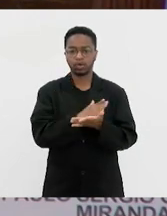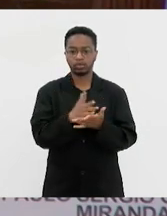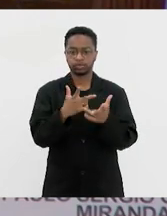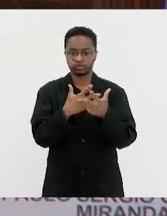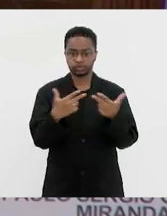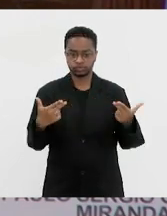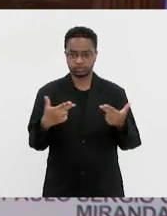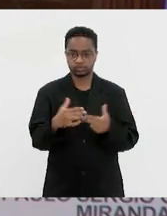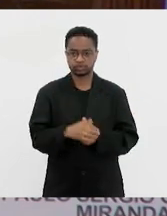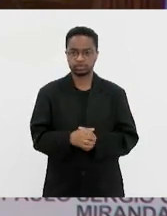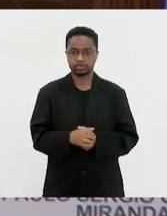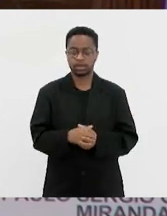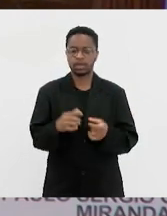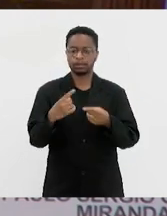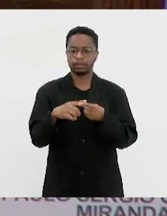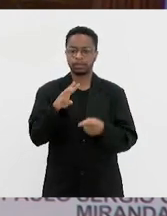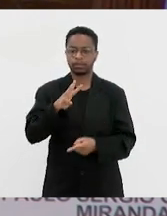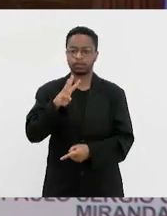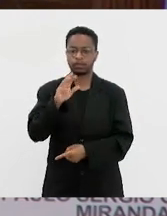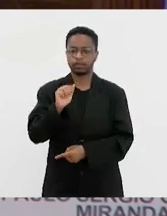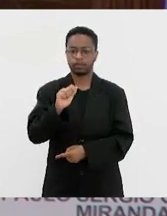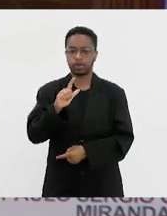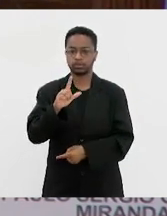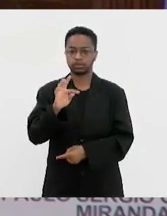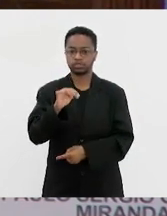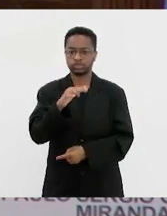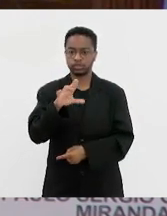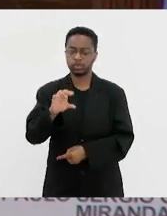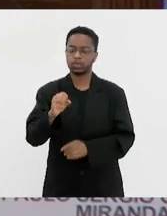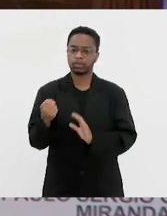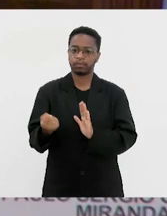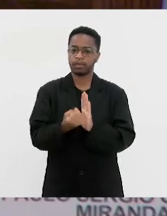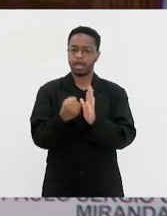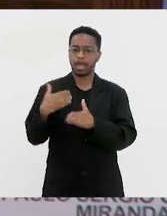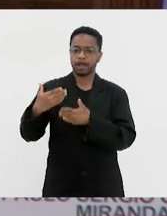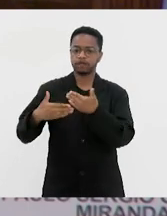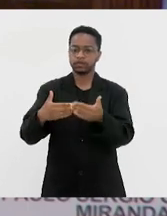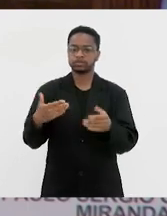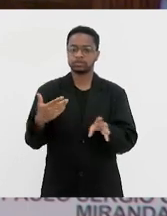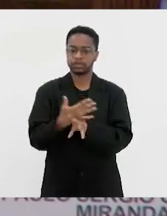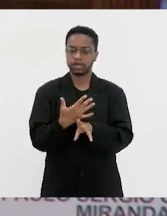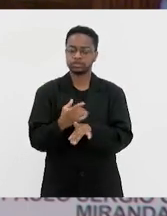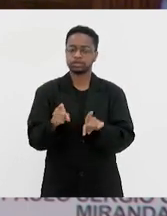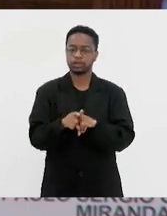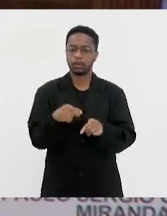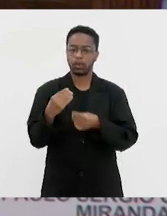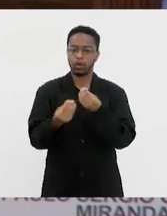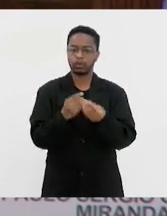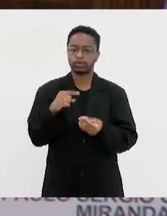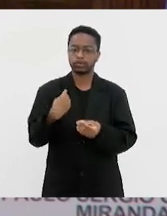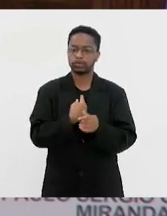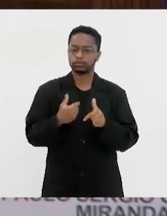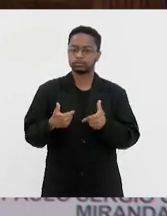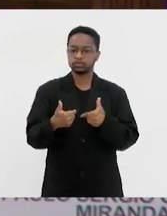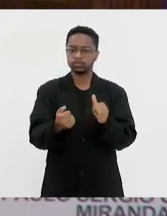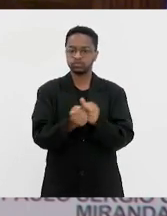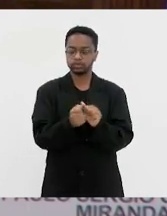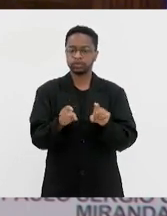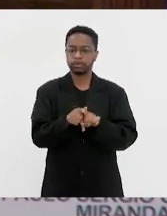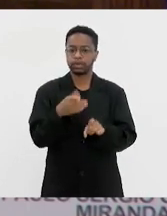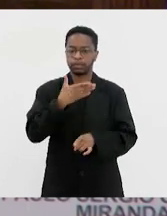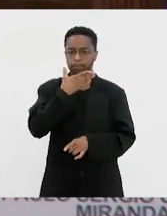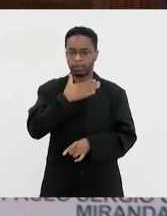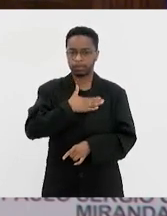O Valtinho representa diretamente o avanço da cidade e tudo que nós fizemos juntos até hoje. Meu pai, Sérgio Miranda,